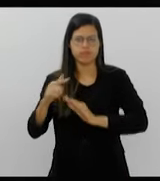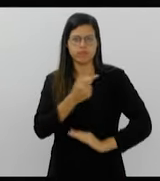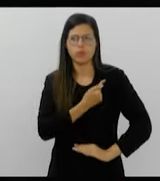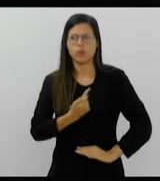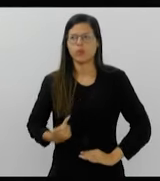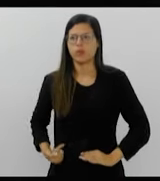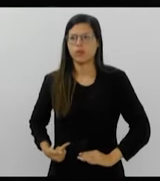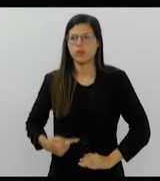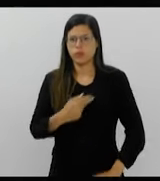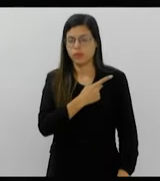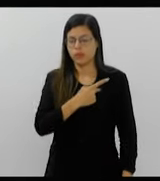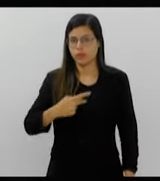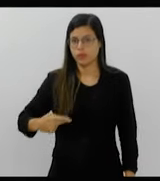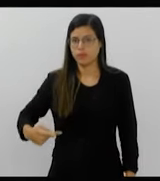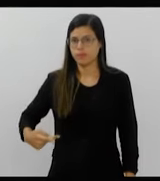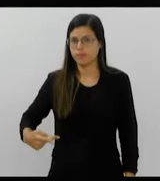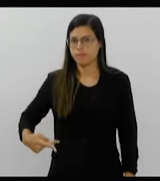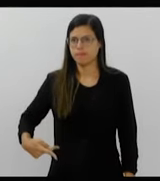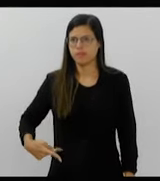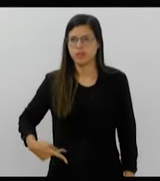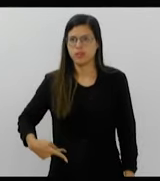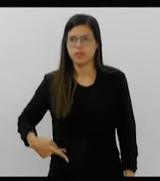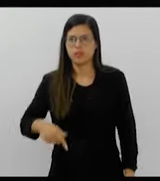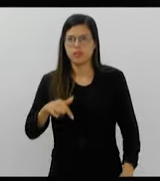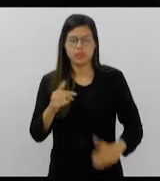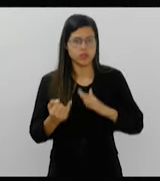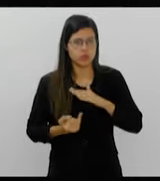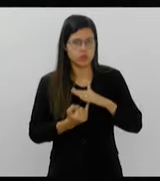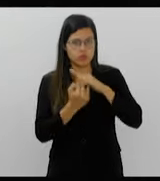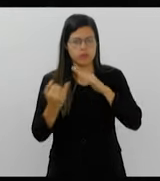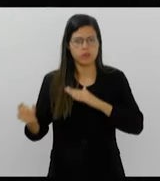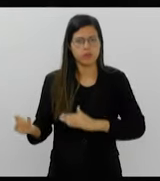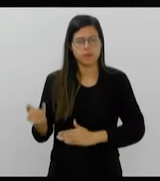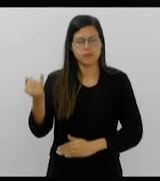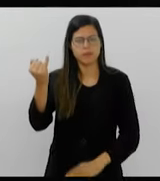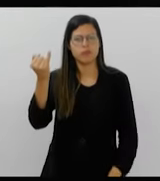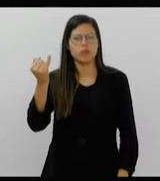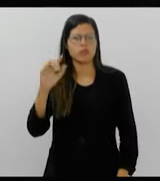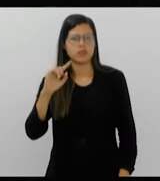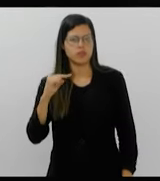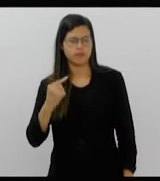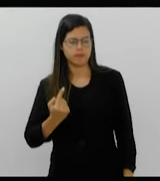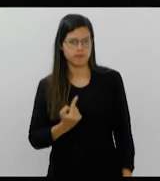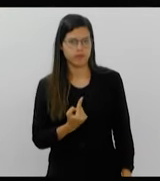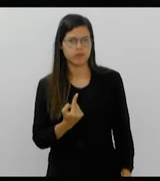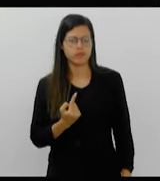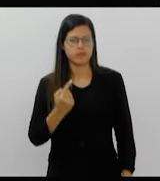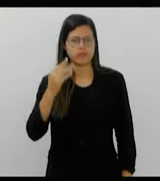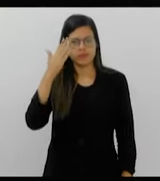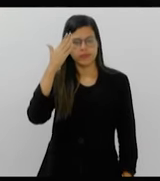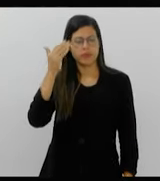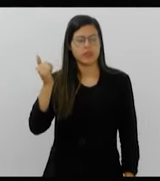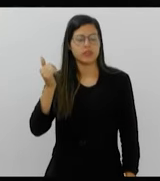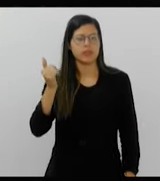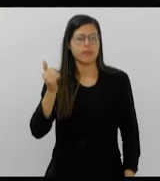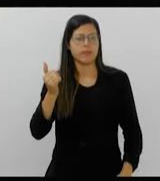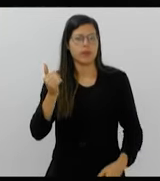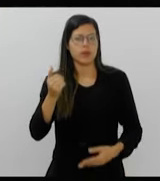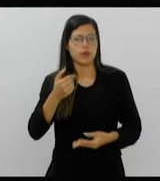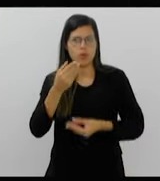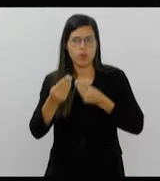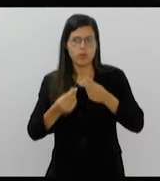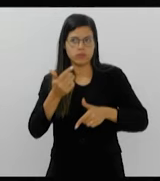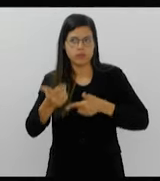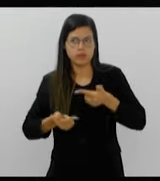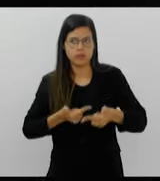que a presidência dessa entidade tão importante para nós, que sabemos o quão custoso